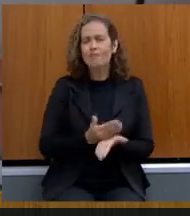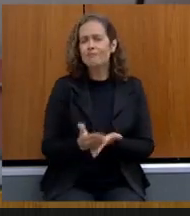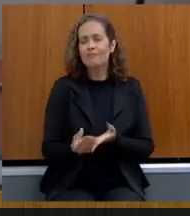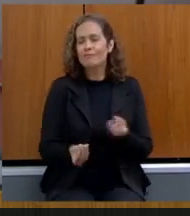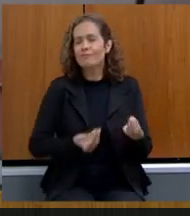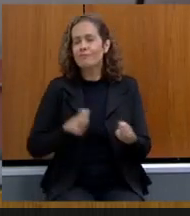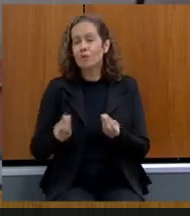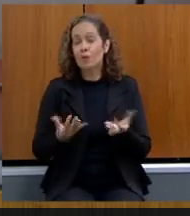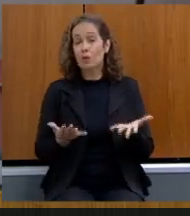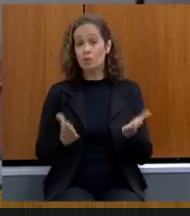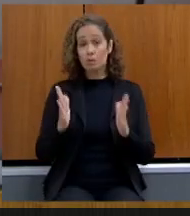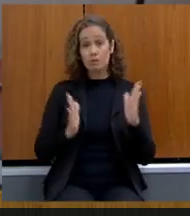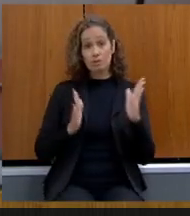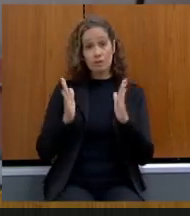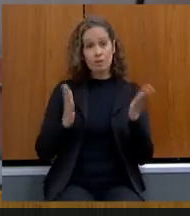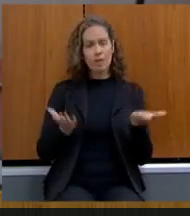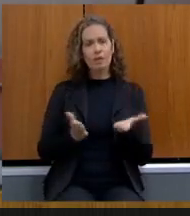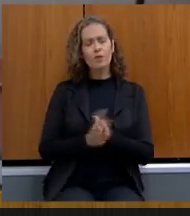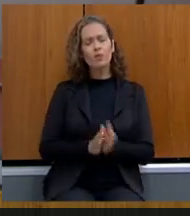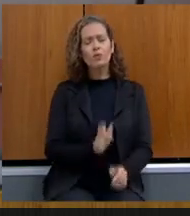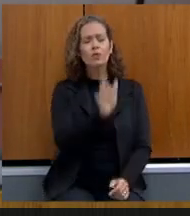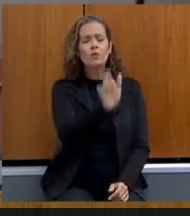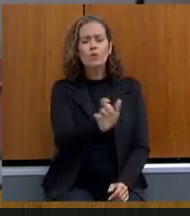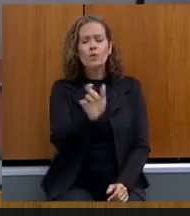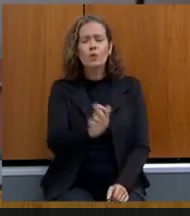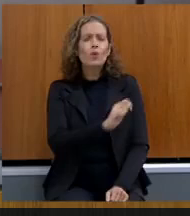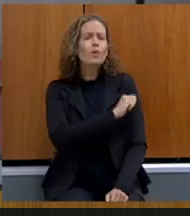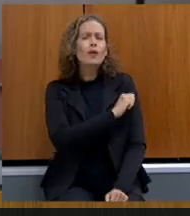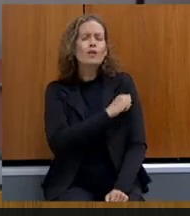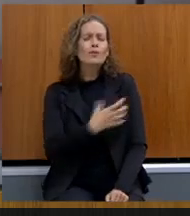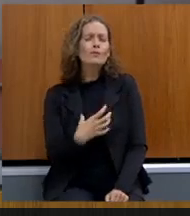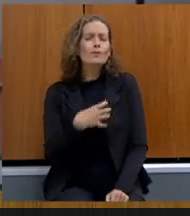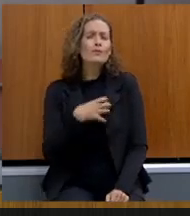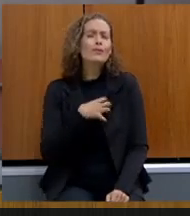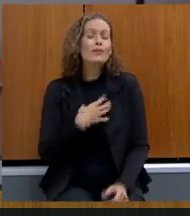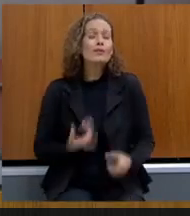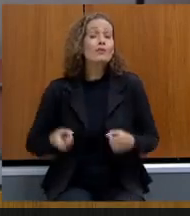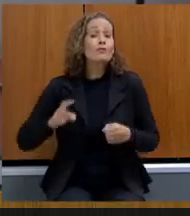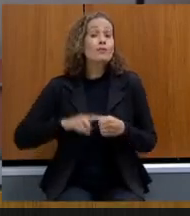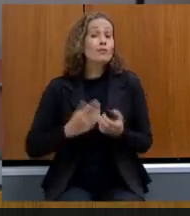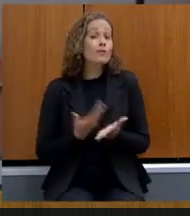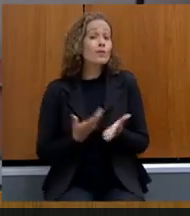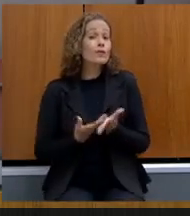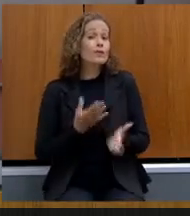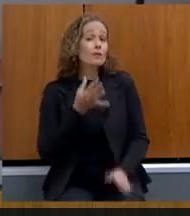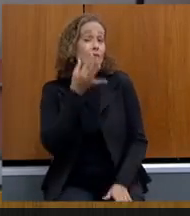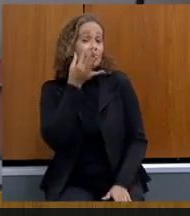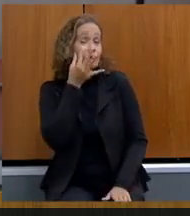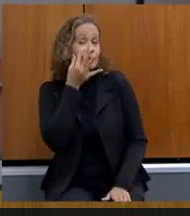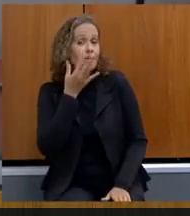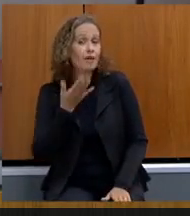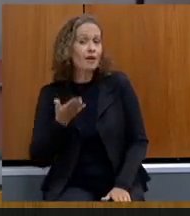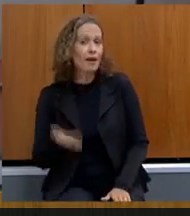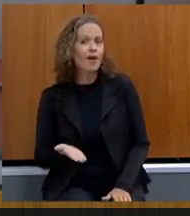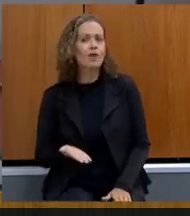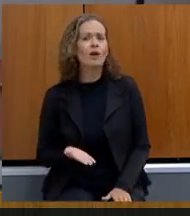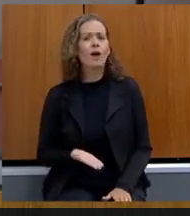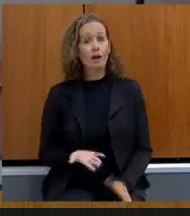momento em que se ouve o que o estudante senti no momento do retorno desse período tão distante